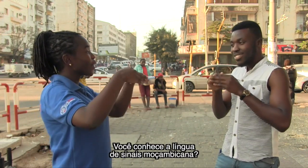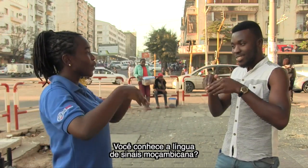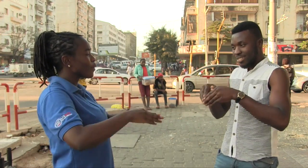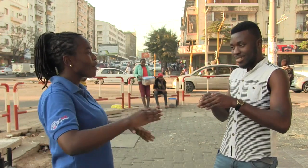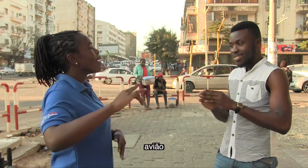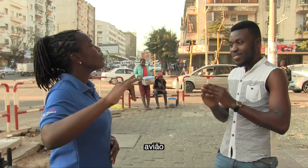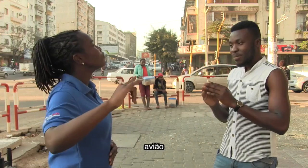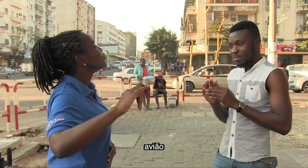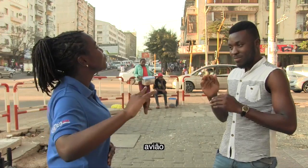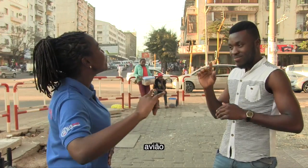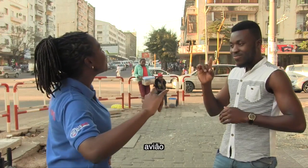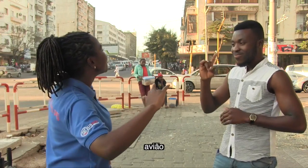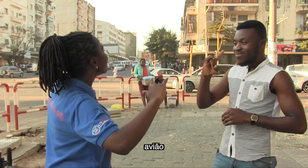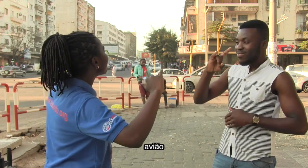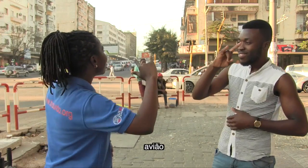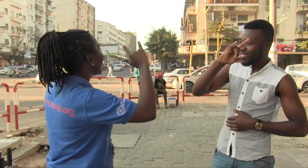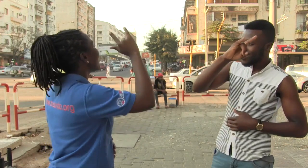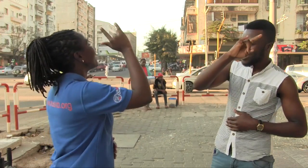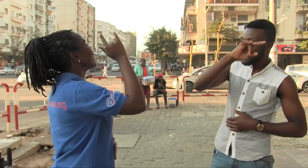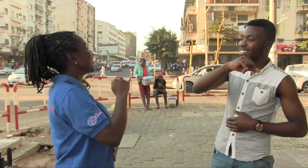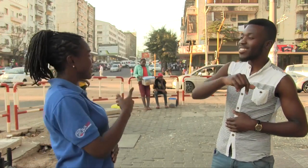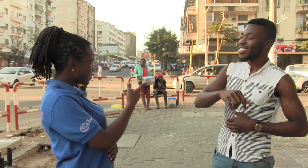navio, avião.